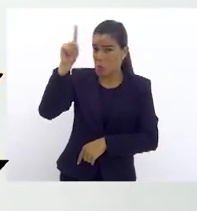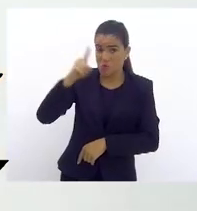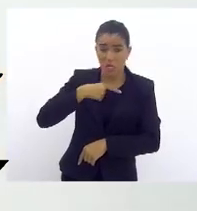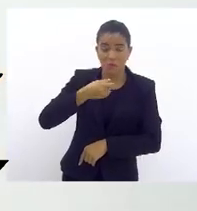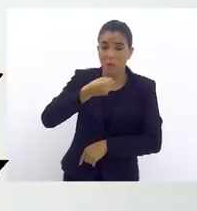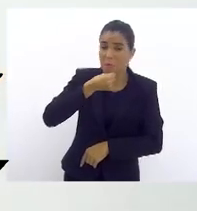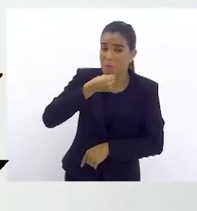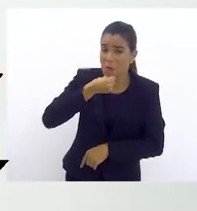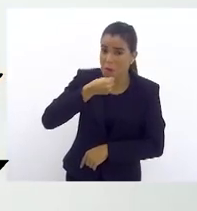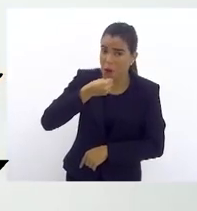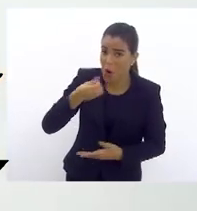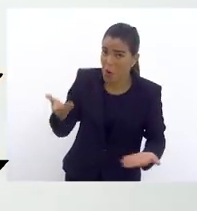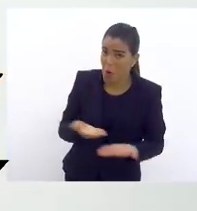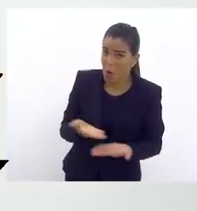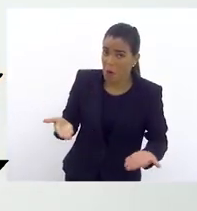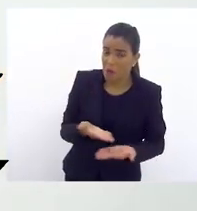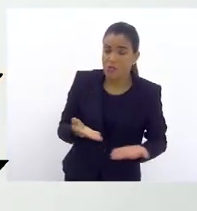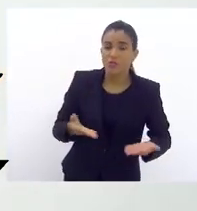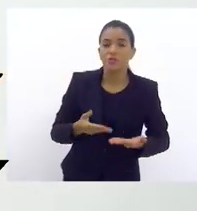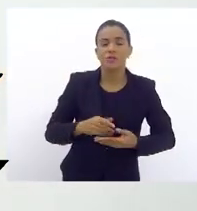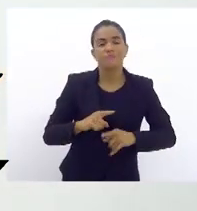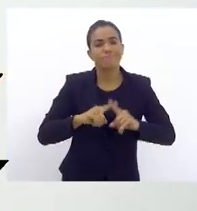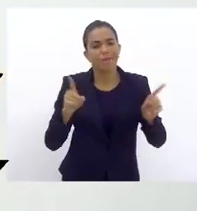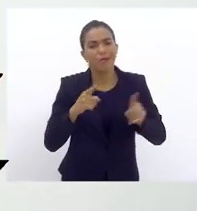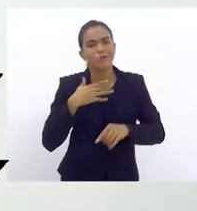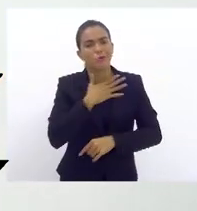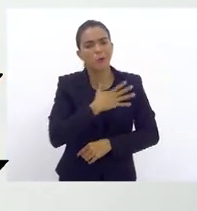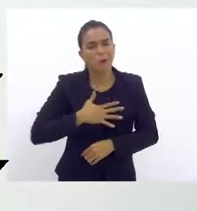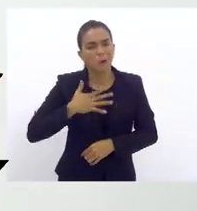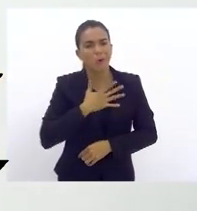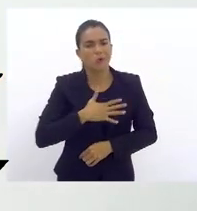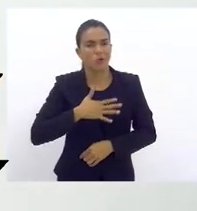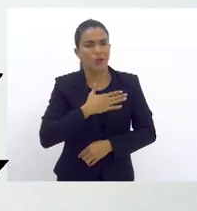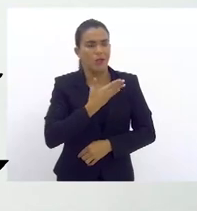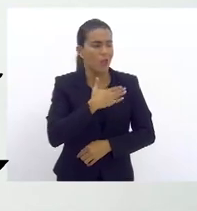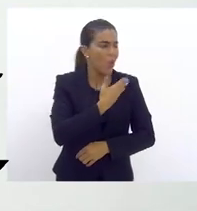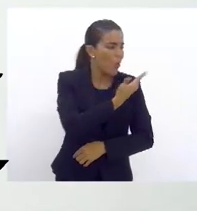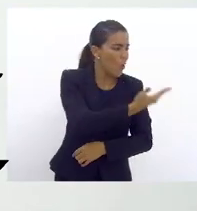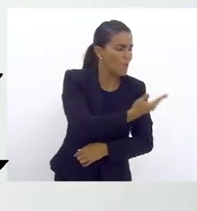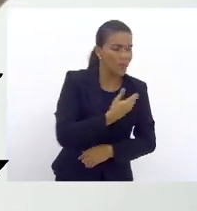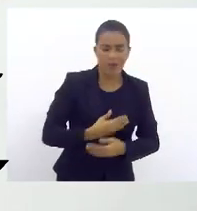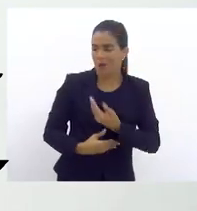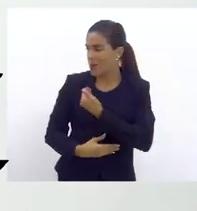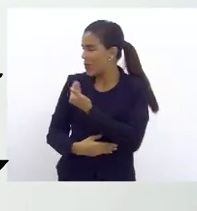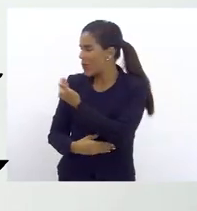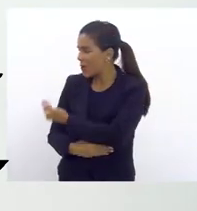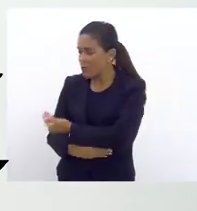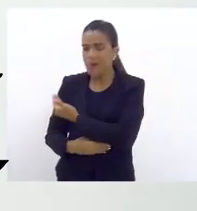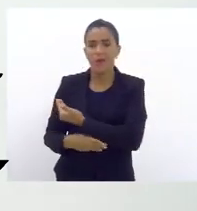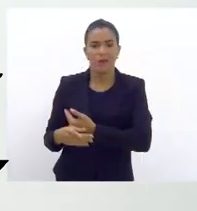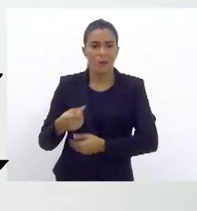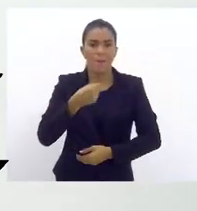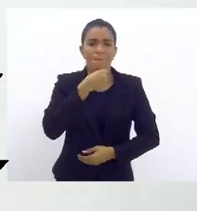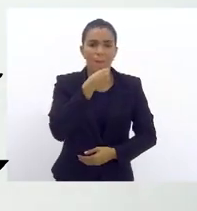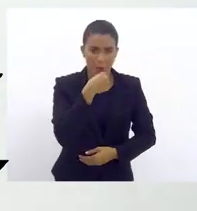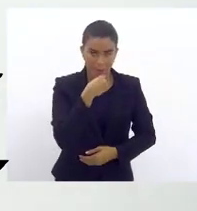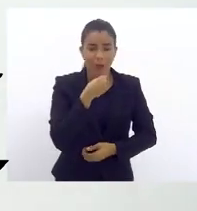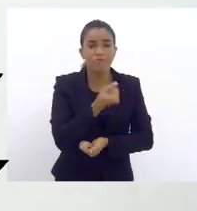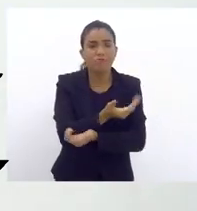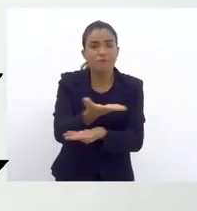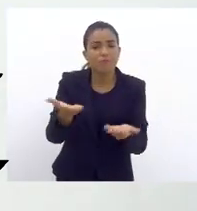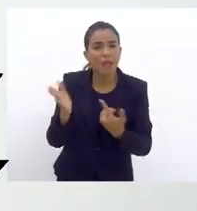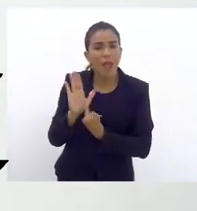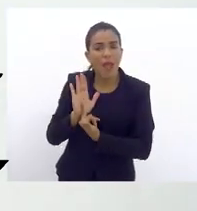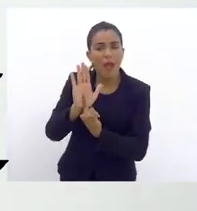ia falar hoje aqui tá mas eu gostaria que os companheiros e companheiros que viessem falar trouxessem propostas